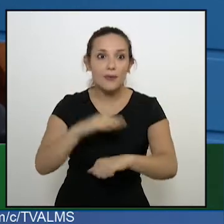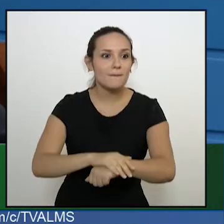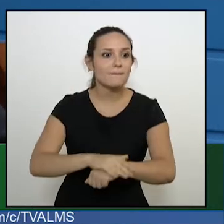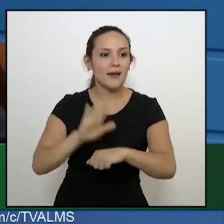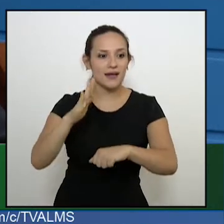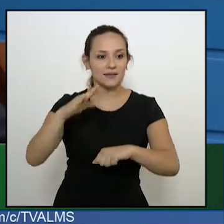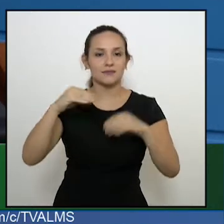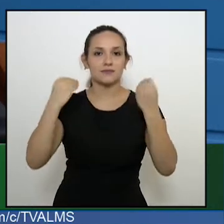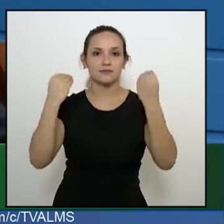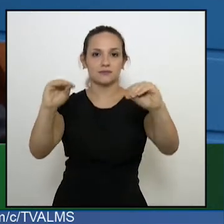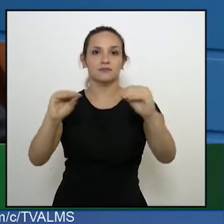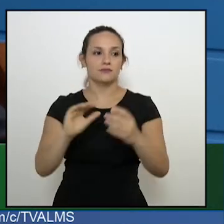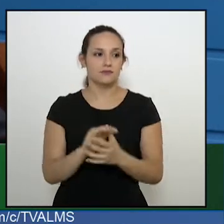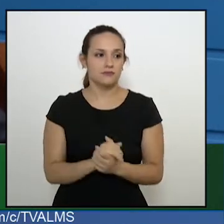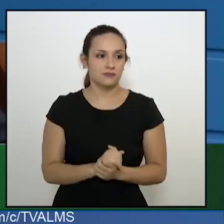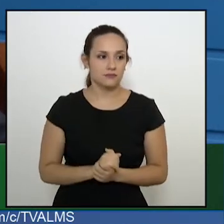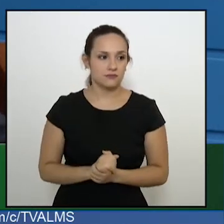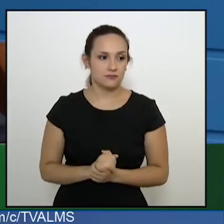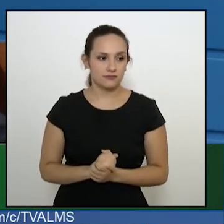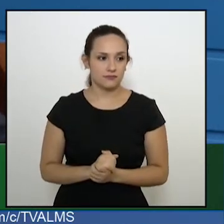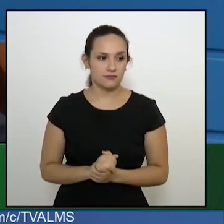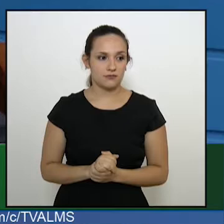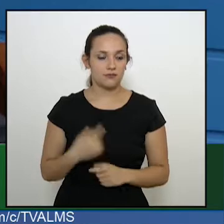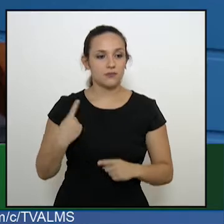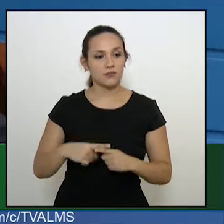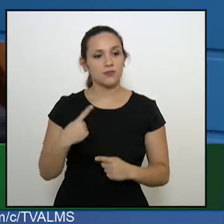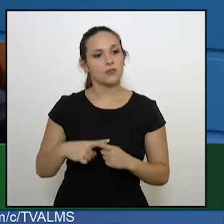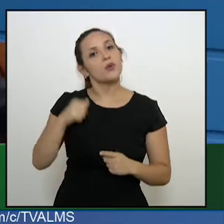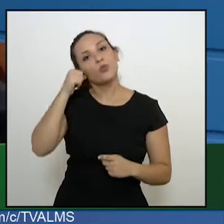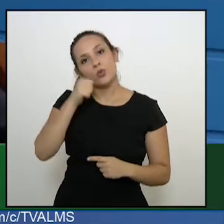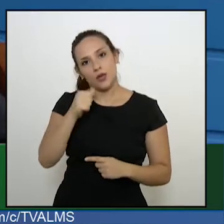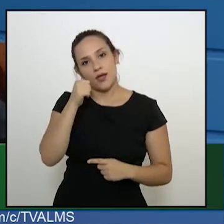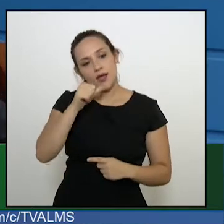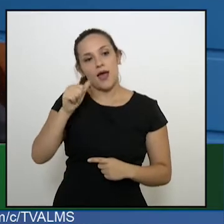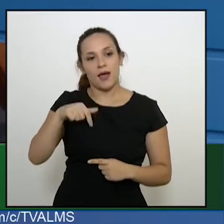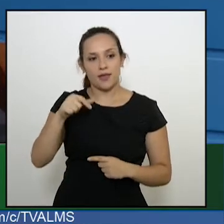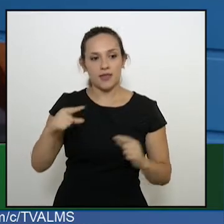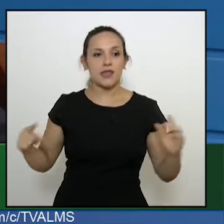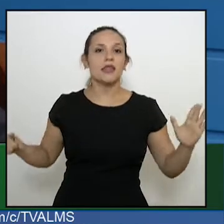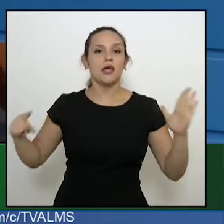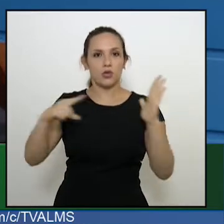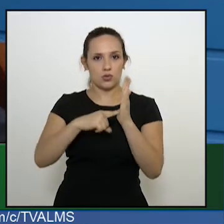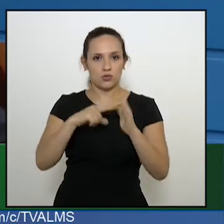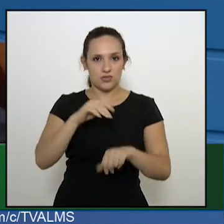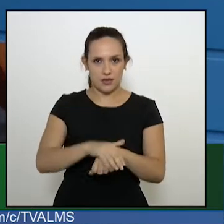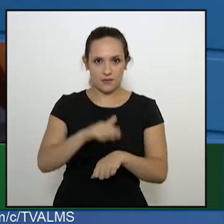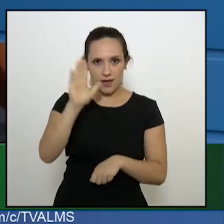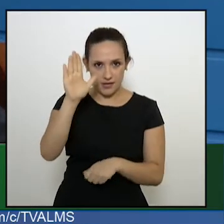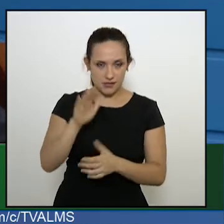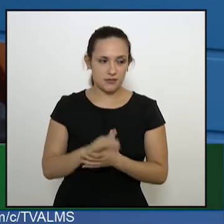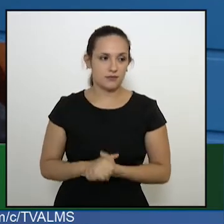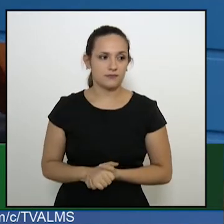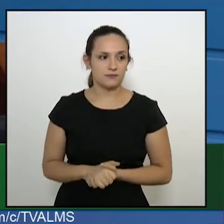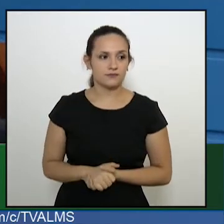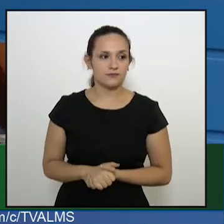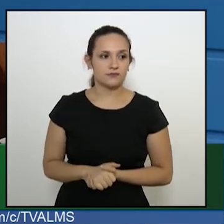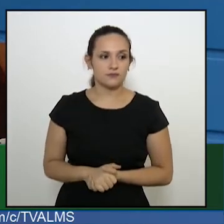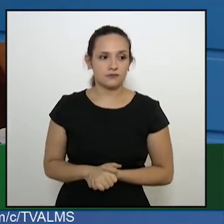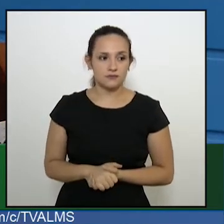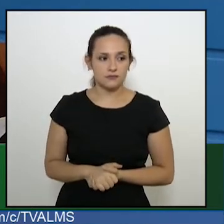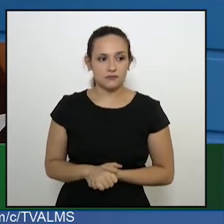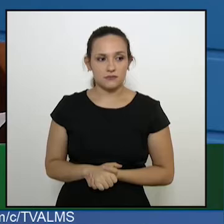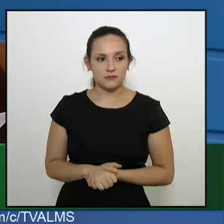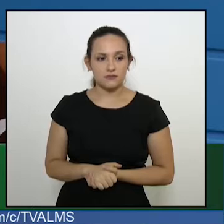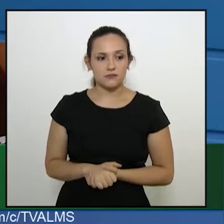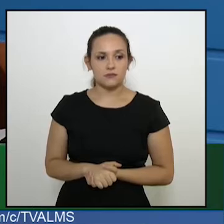As mulheres estão aqui no nosso estado denunciando mais do que em outros. Na